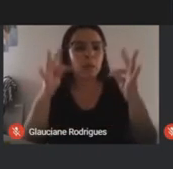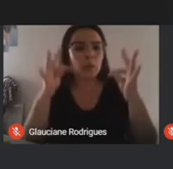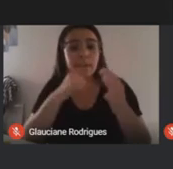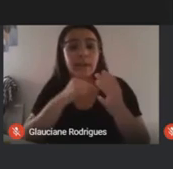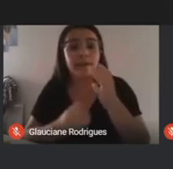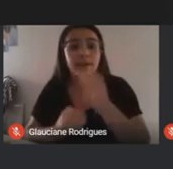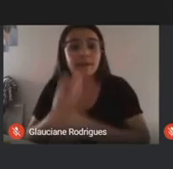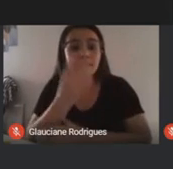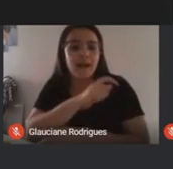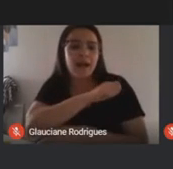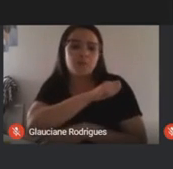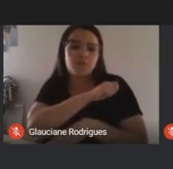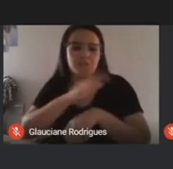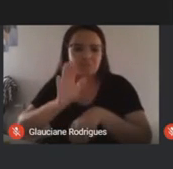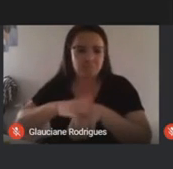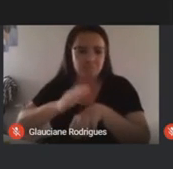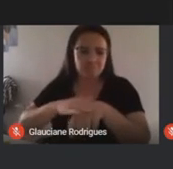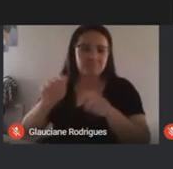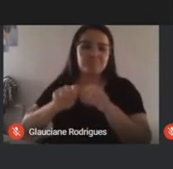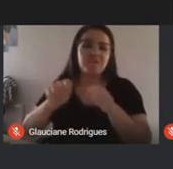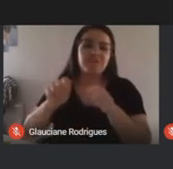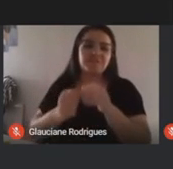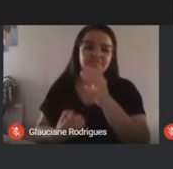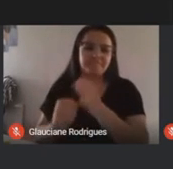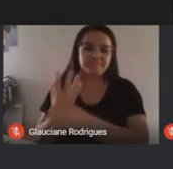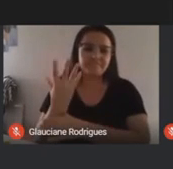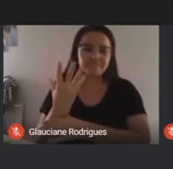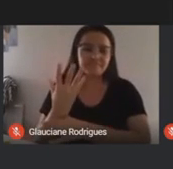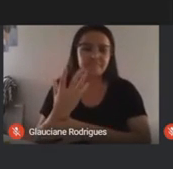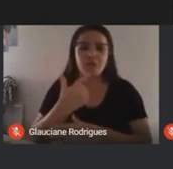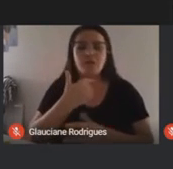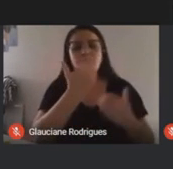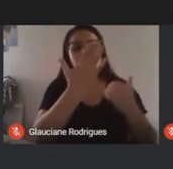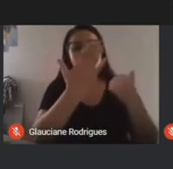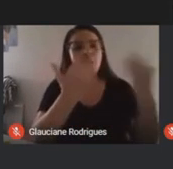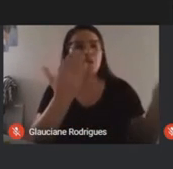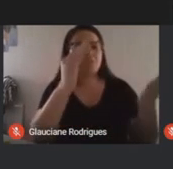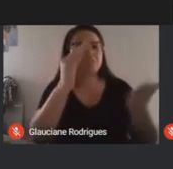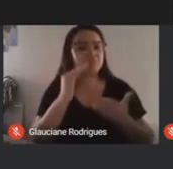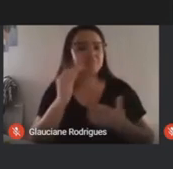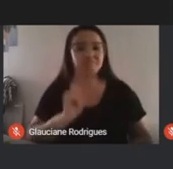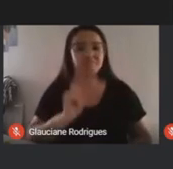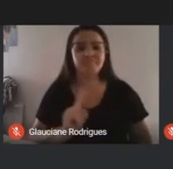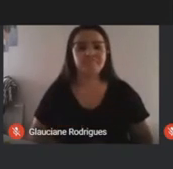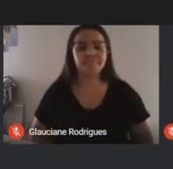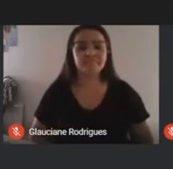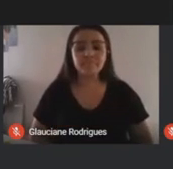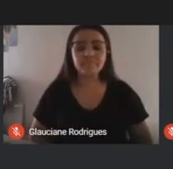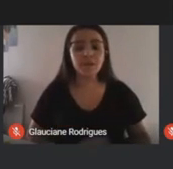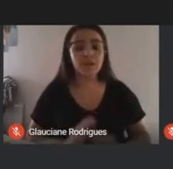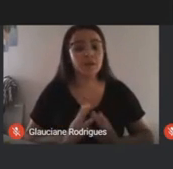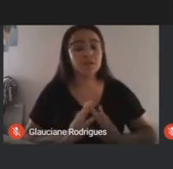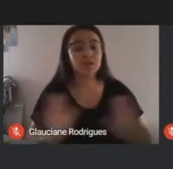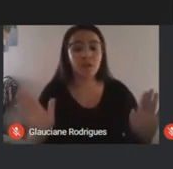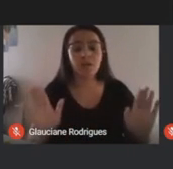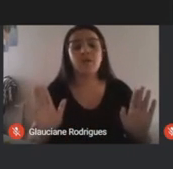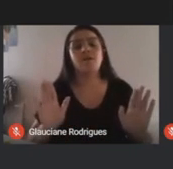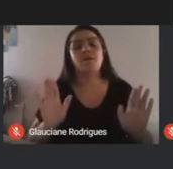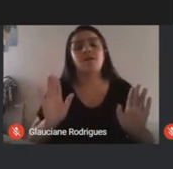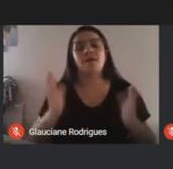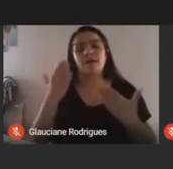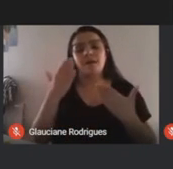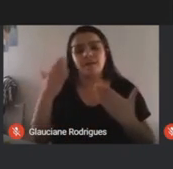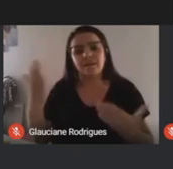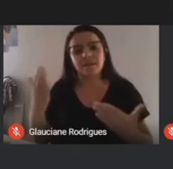Certo? É isso, pessoal. Eu que agradeço a oportunidade de mostrar para vocês o trabalho. E eu espero